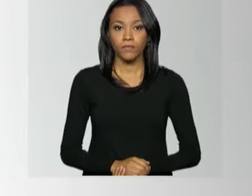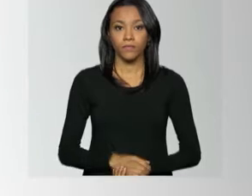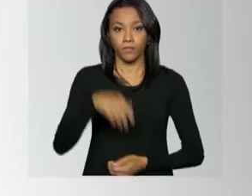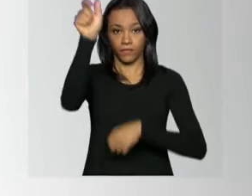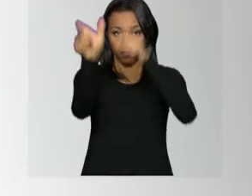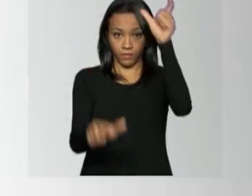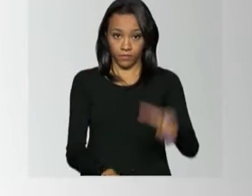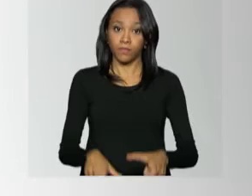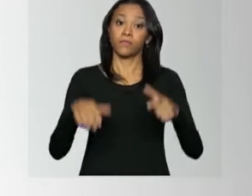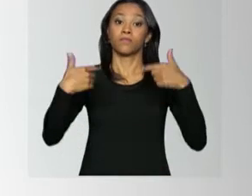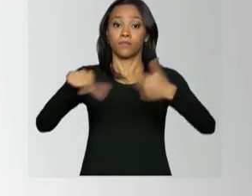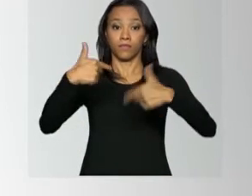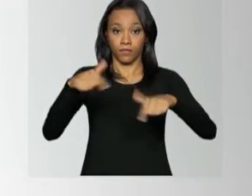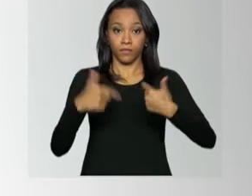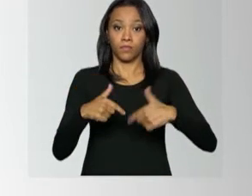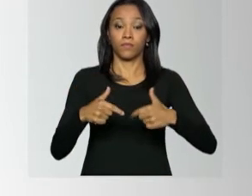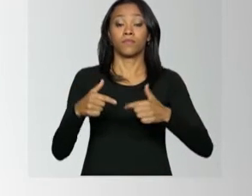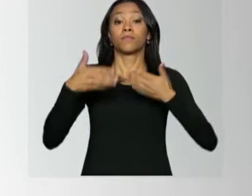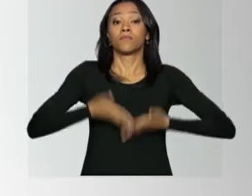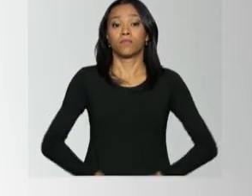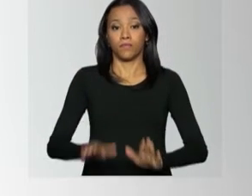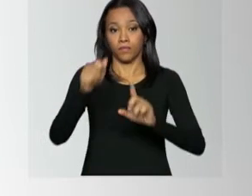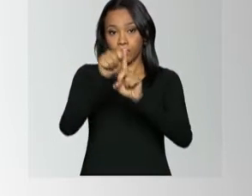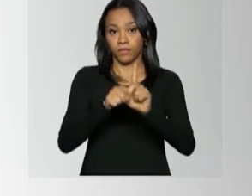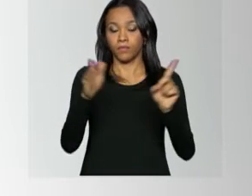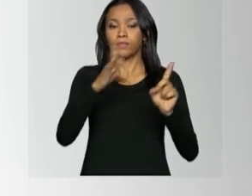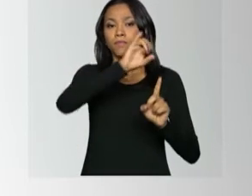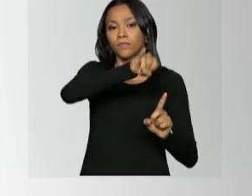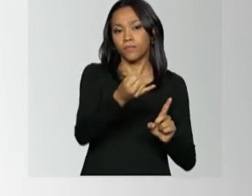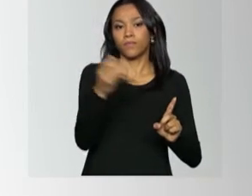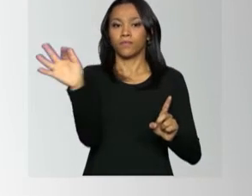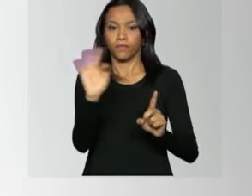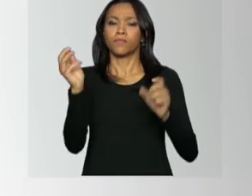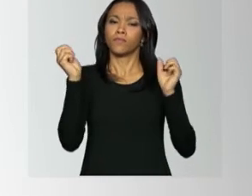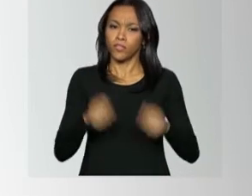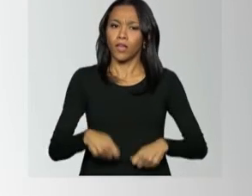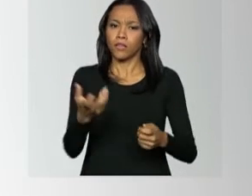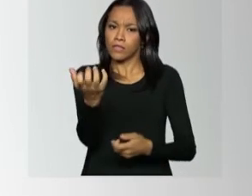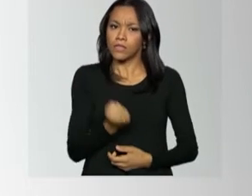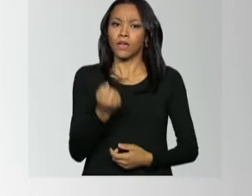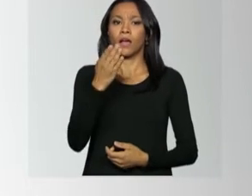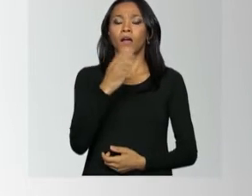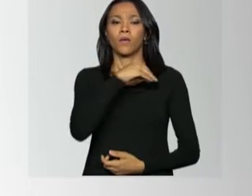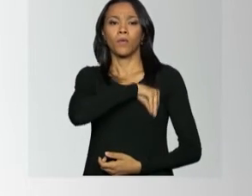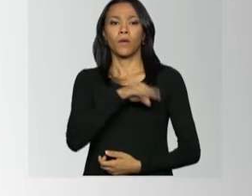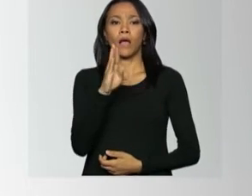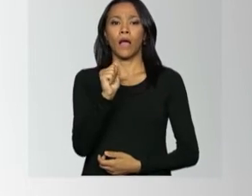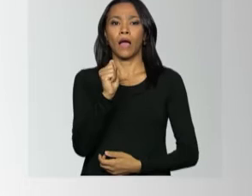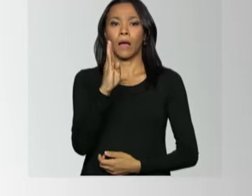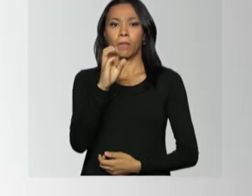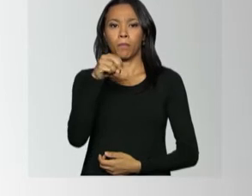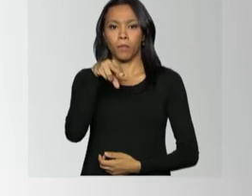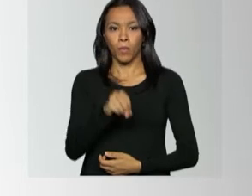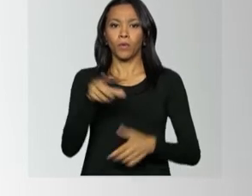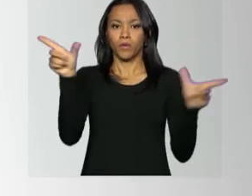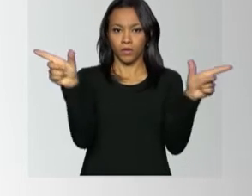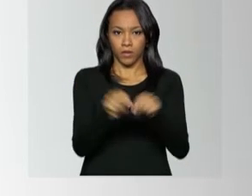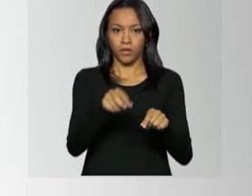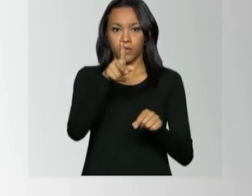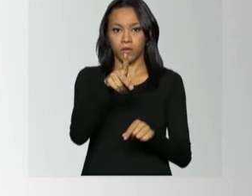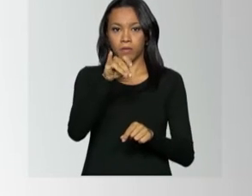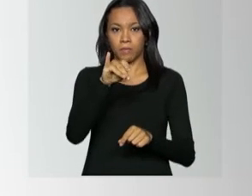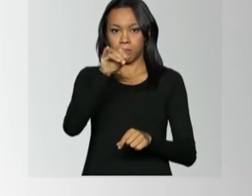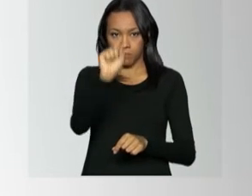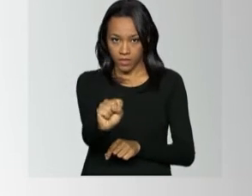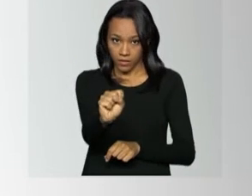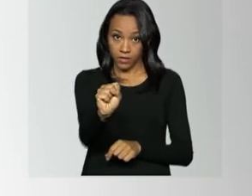Os trabalhadores nascidos nos meses de janeiro e fevereiro já podem sacar o abono salarial do Programa de Integração Social